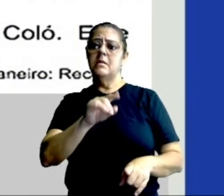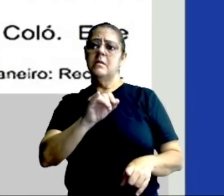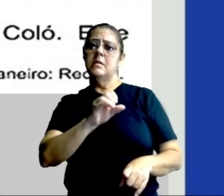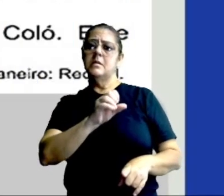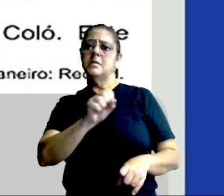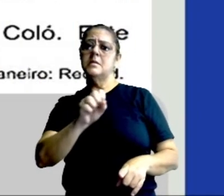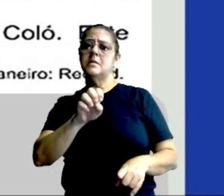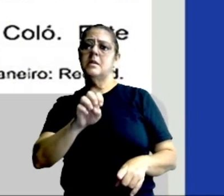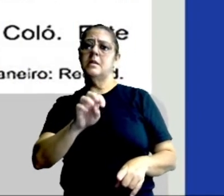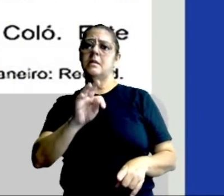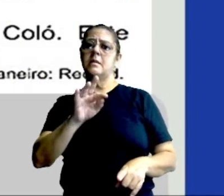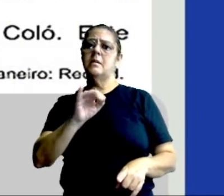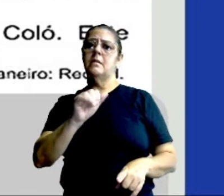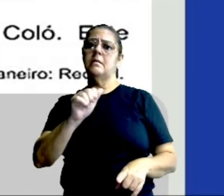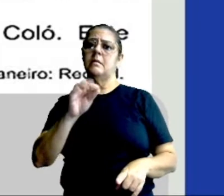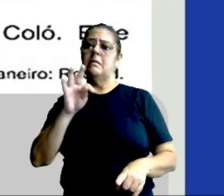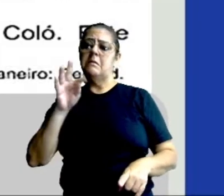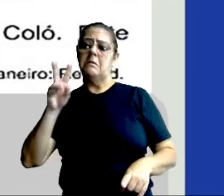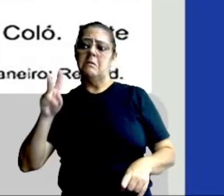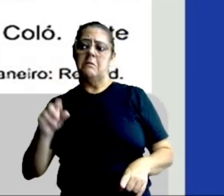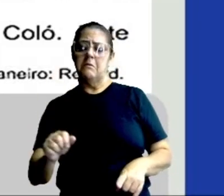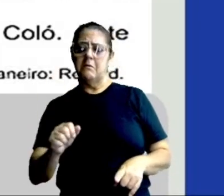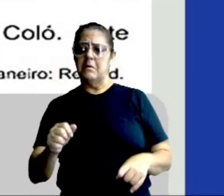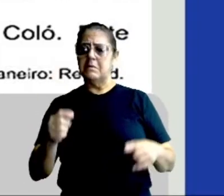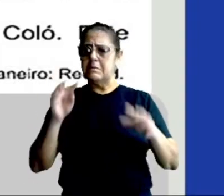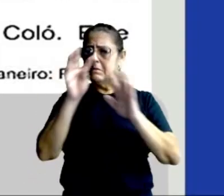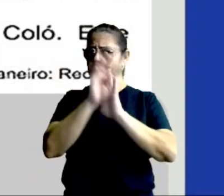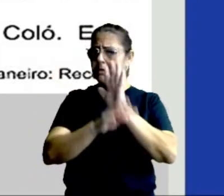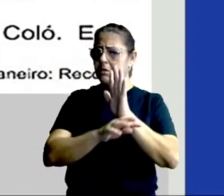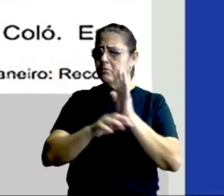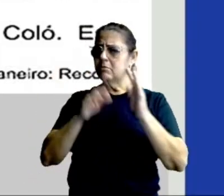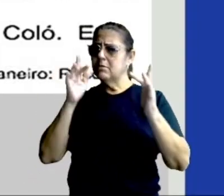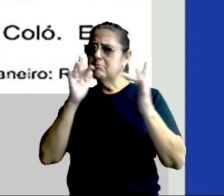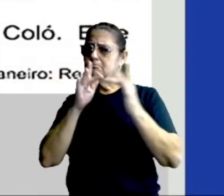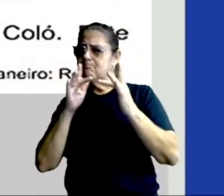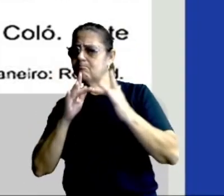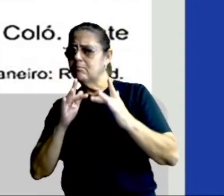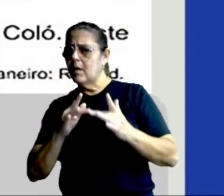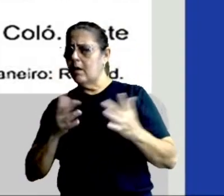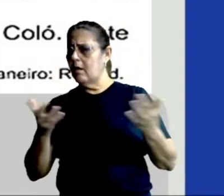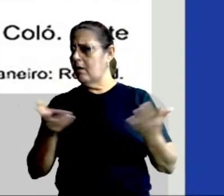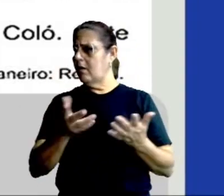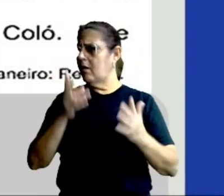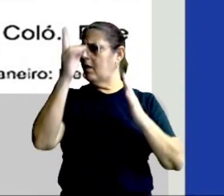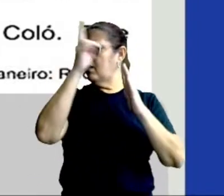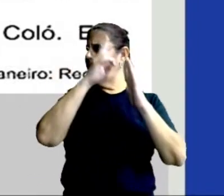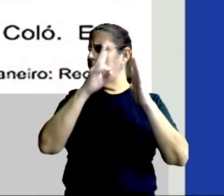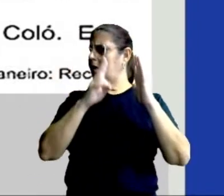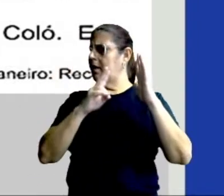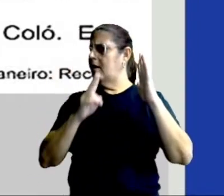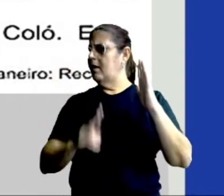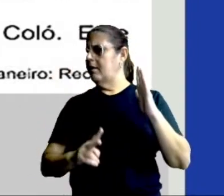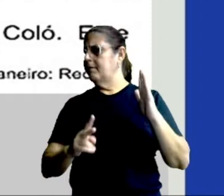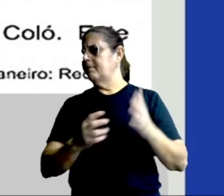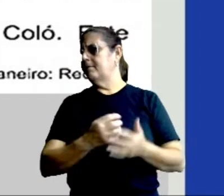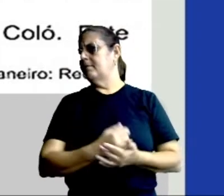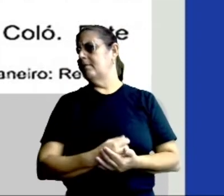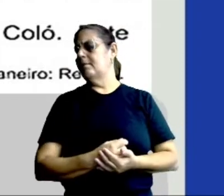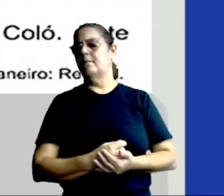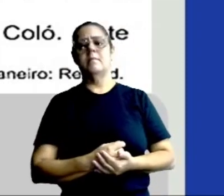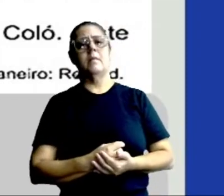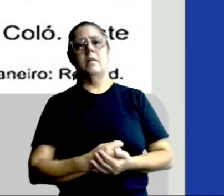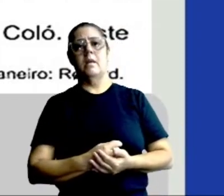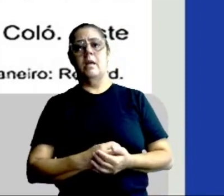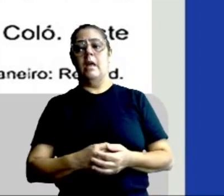pouquinho por quê texto a gente precisa ter um contato e agora chegou a hora de ler Então vamos ler esse